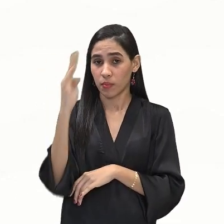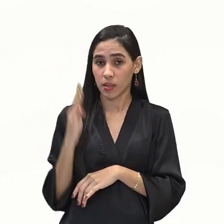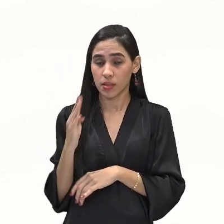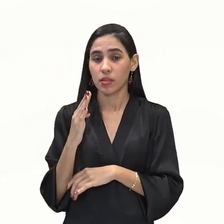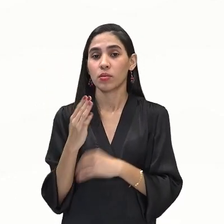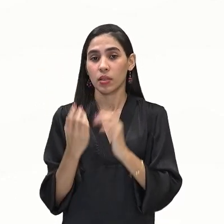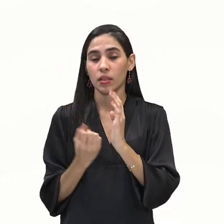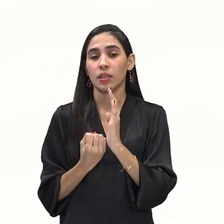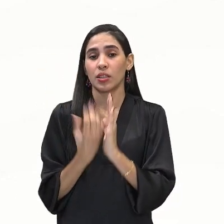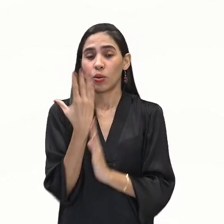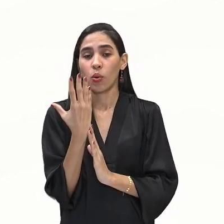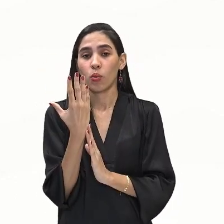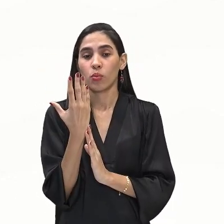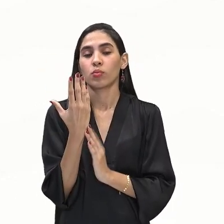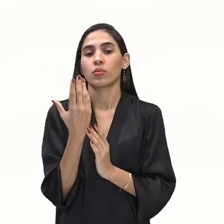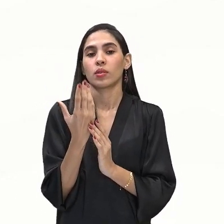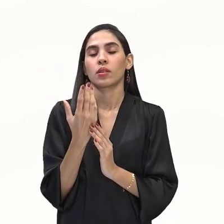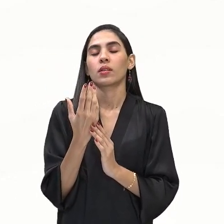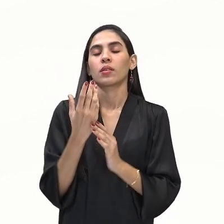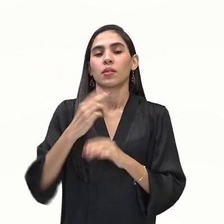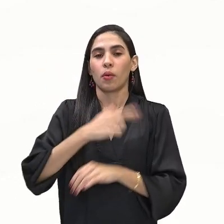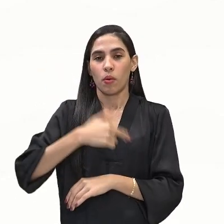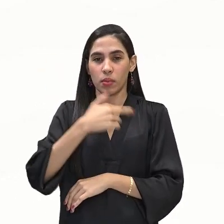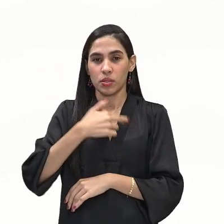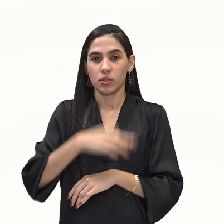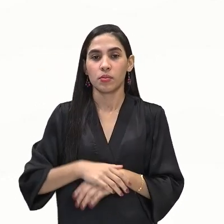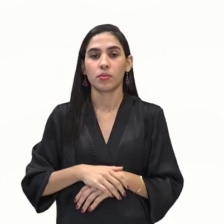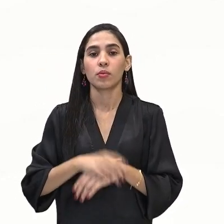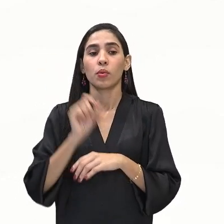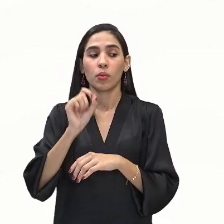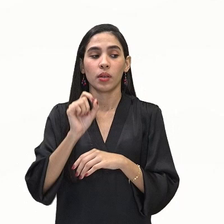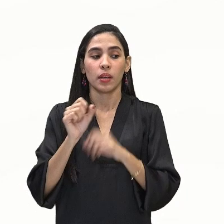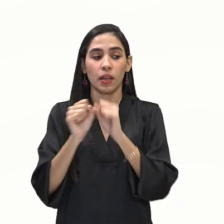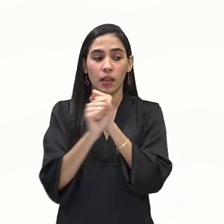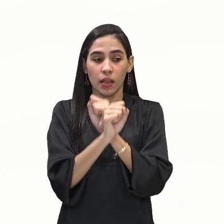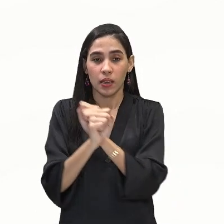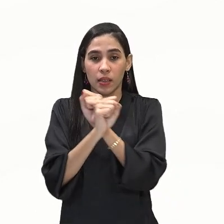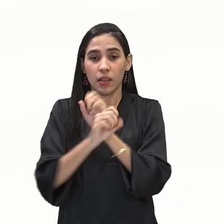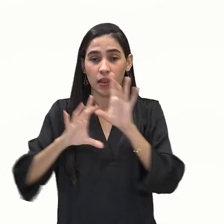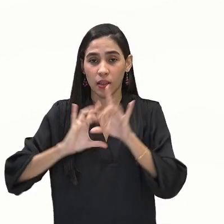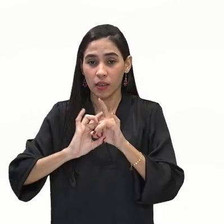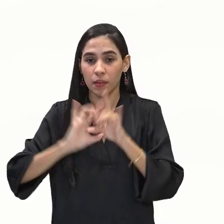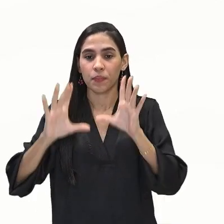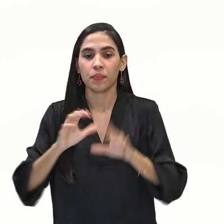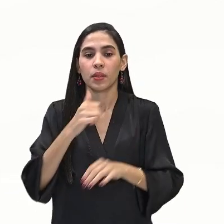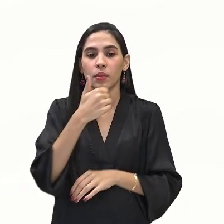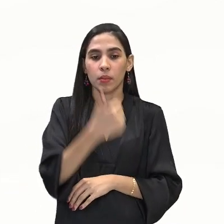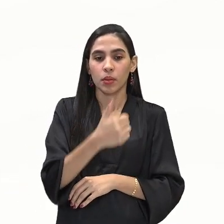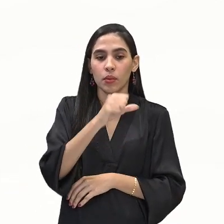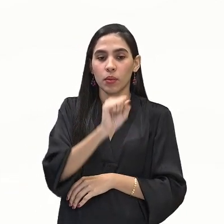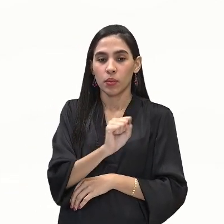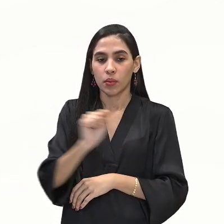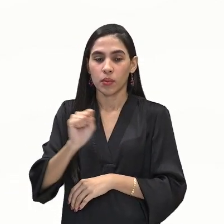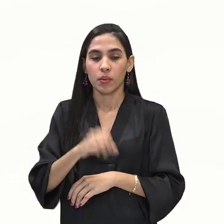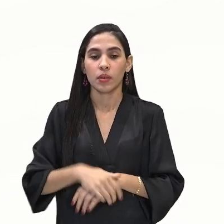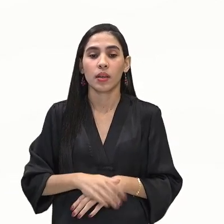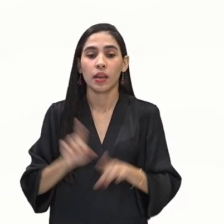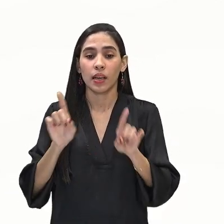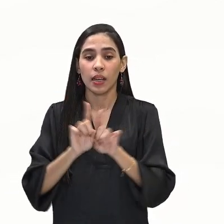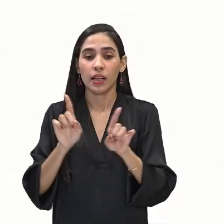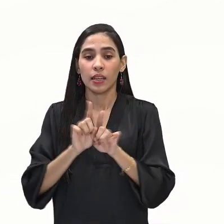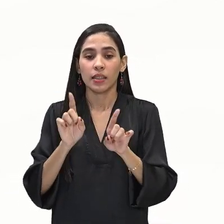surge o romantismo? A libertação dos escravos, em 1888, e a proclamação